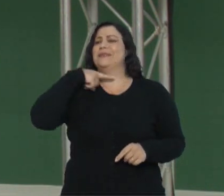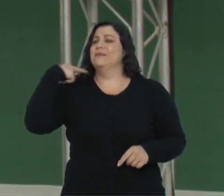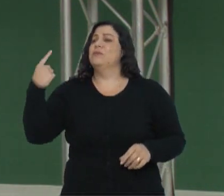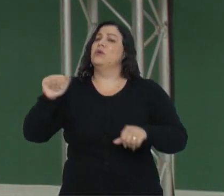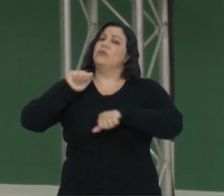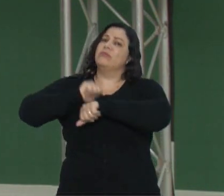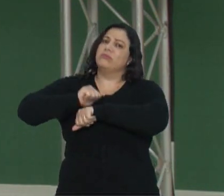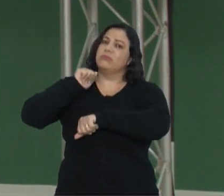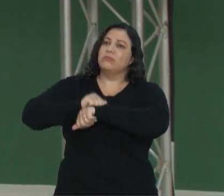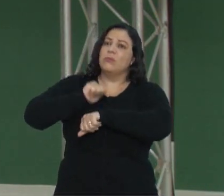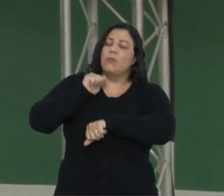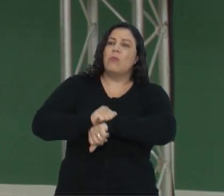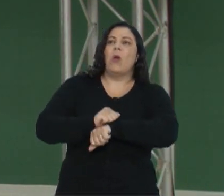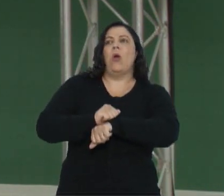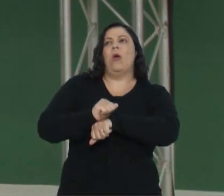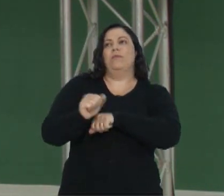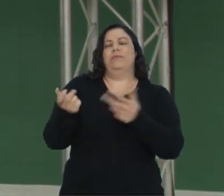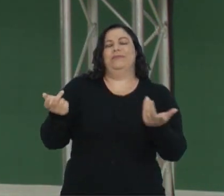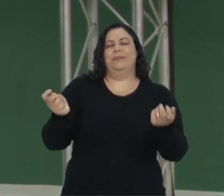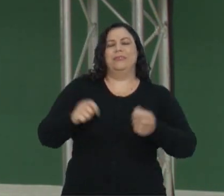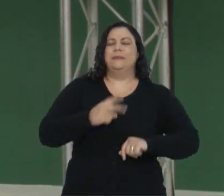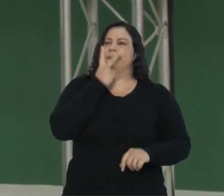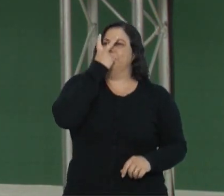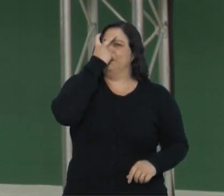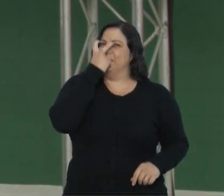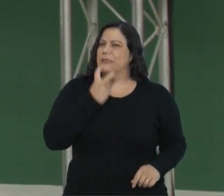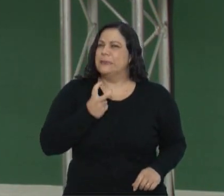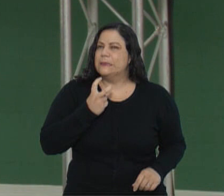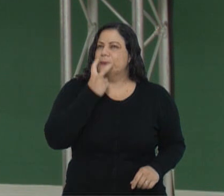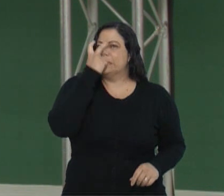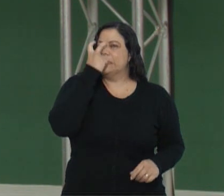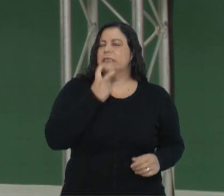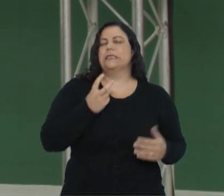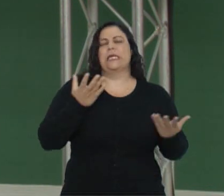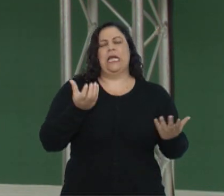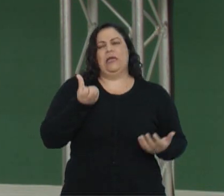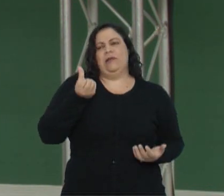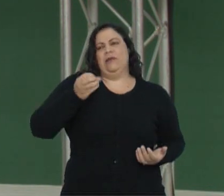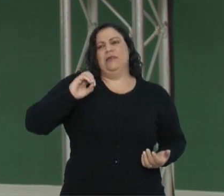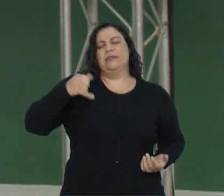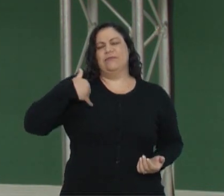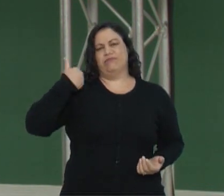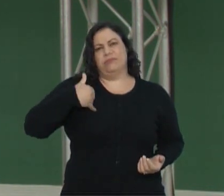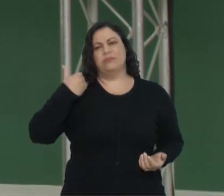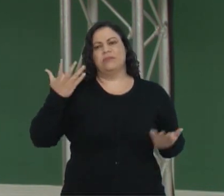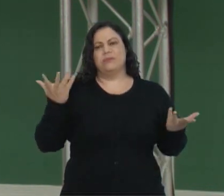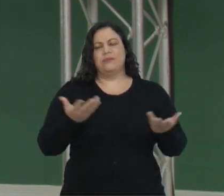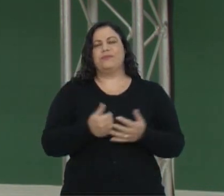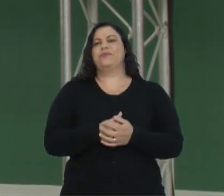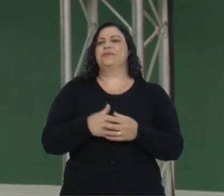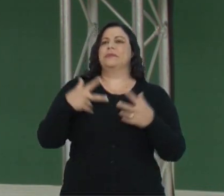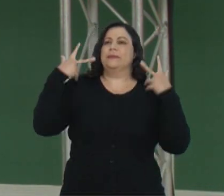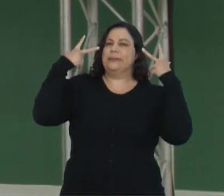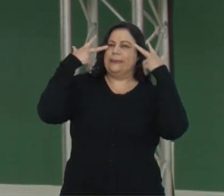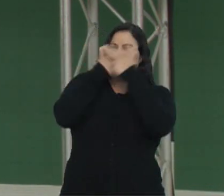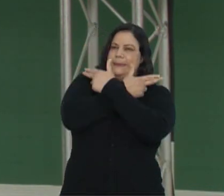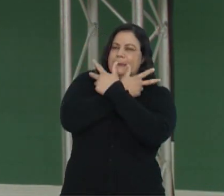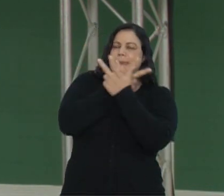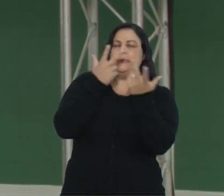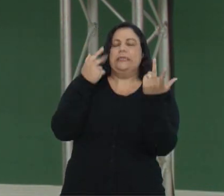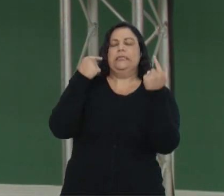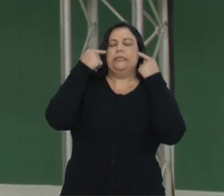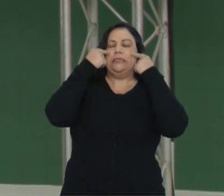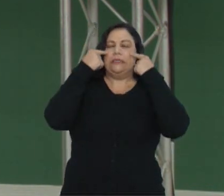ele morreu, porque ele foi enganado, ele ficou cego, tinha catarata, 60 anos, fica aqui, eu vou operar a sua catarata, o cara enganou ele, deixou ele